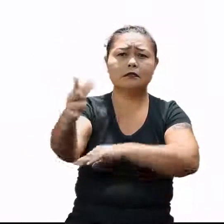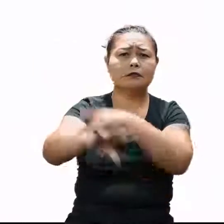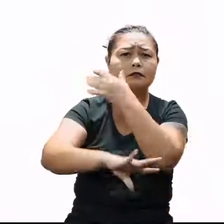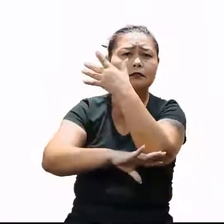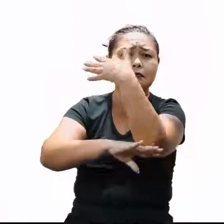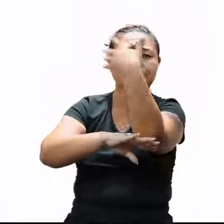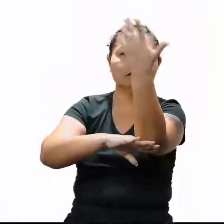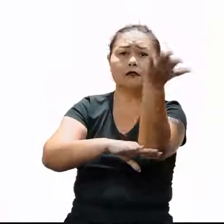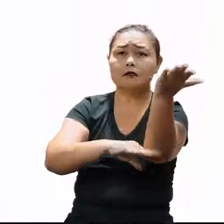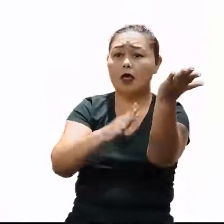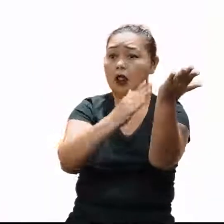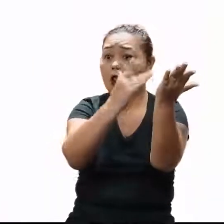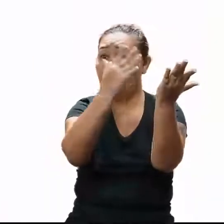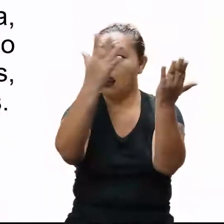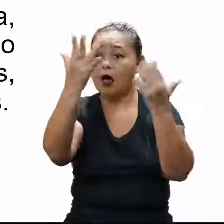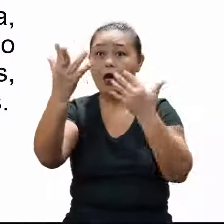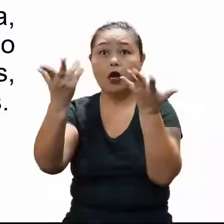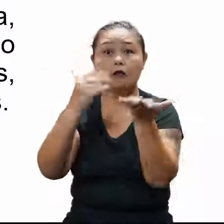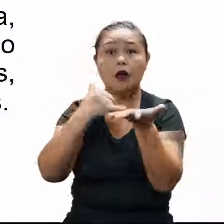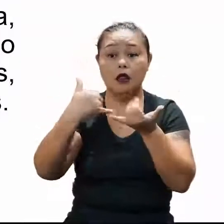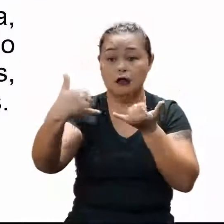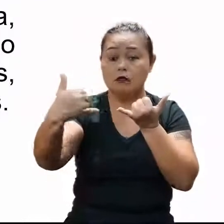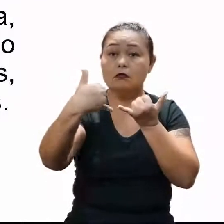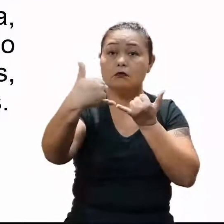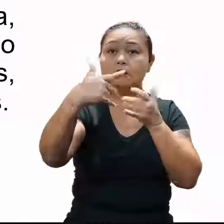nas telegráficas.